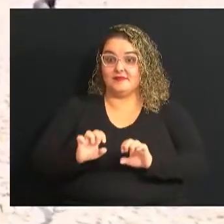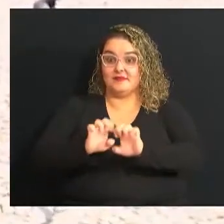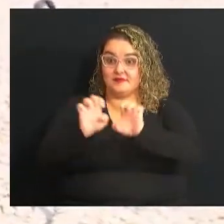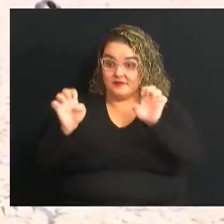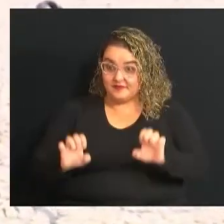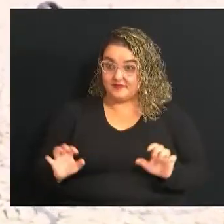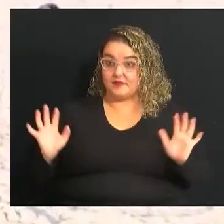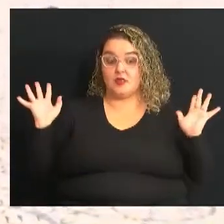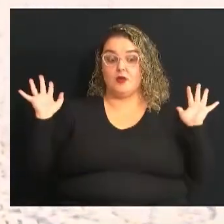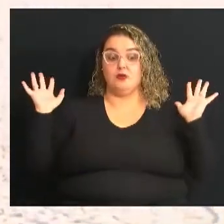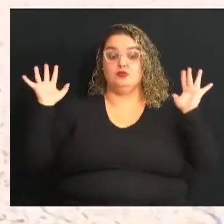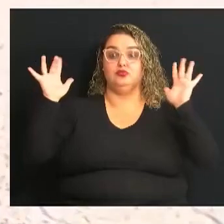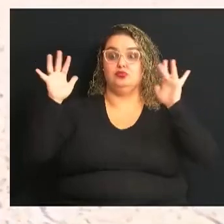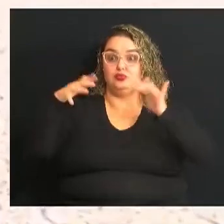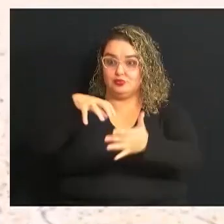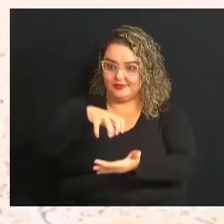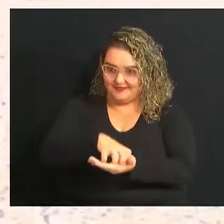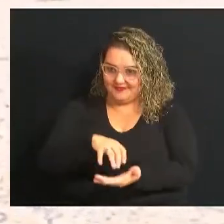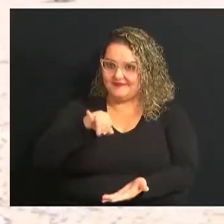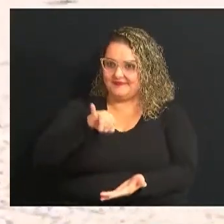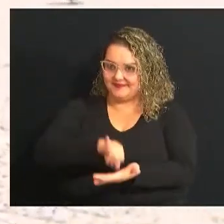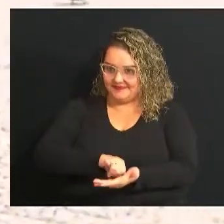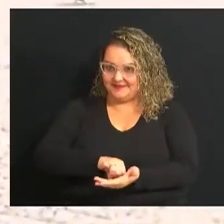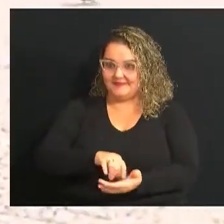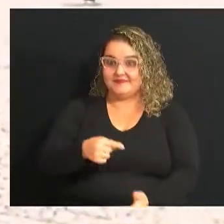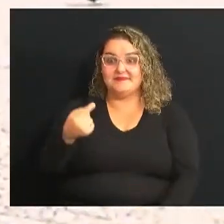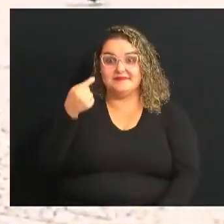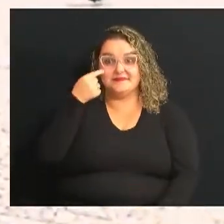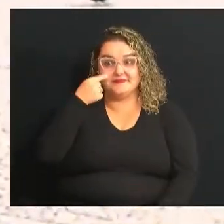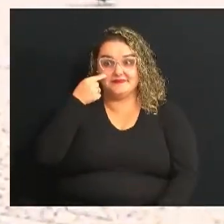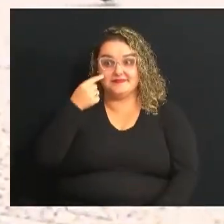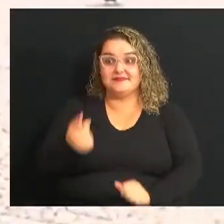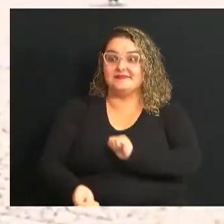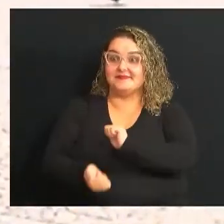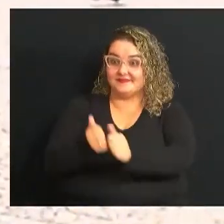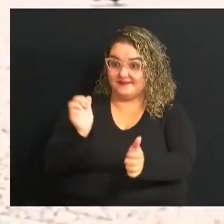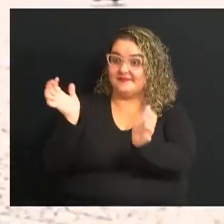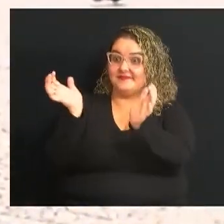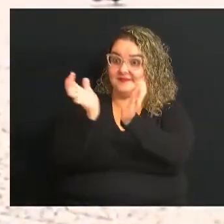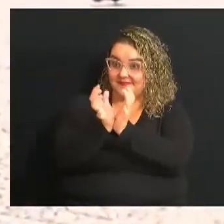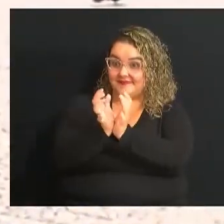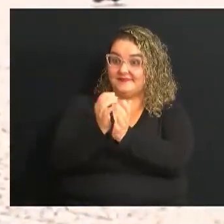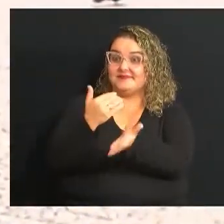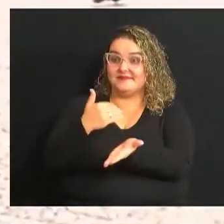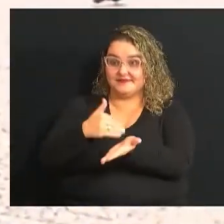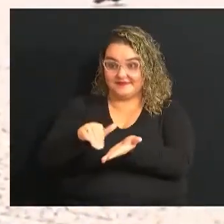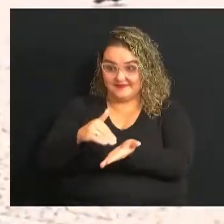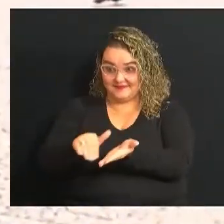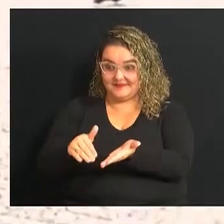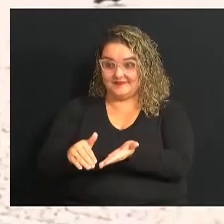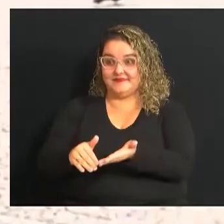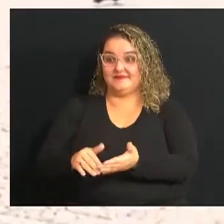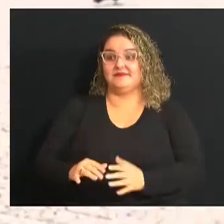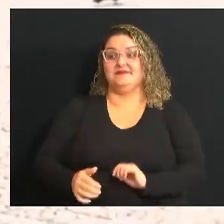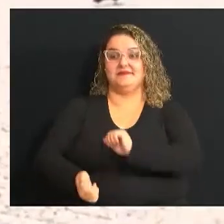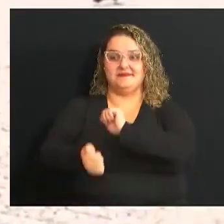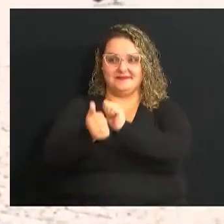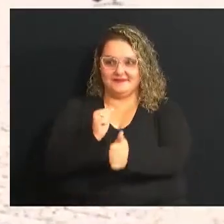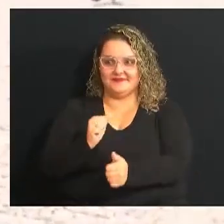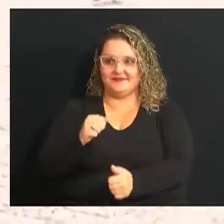por baixo, eu sei que você já tá aí também preparada, né, pra assistir o jogo. Conta pra gente, Mirna, boa tarde. Como que tá aí toda